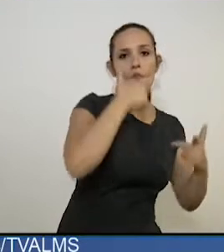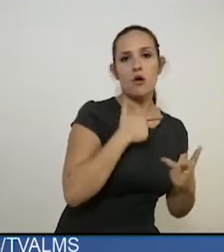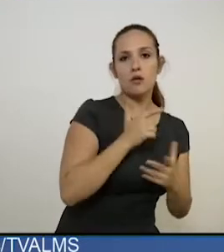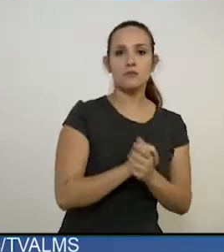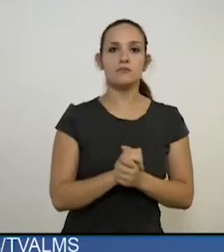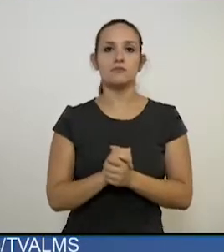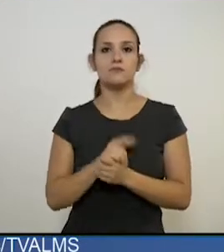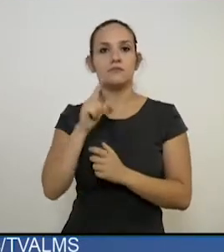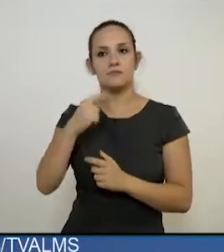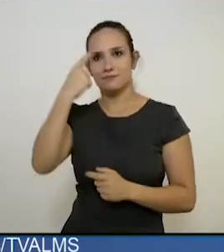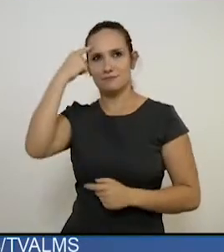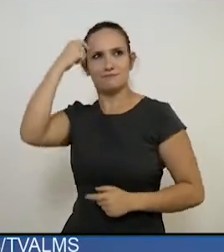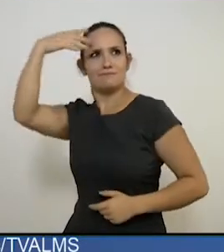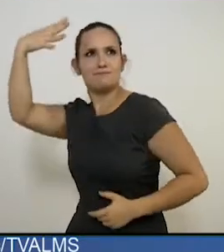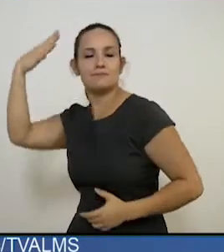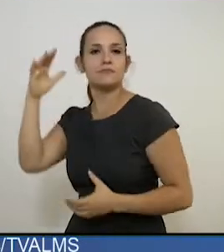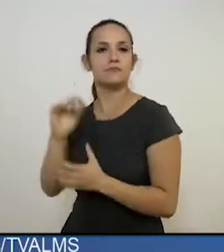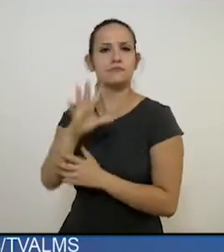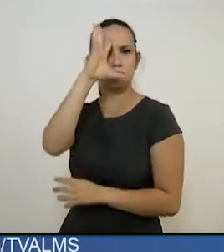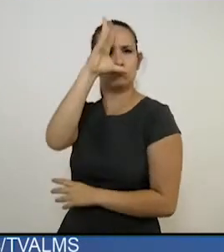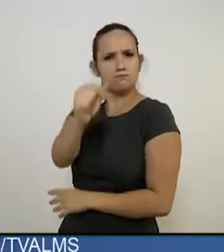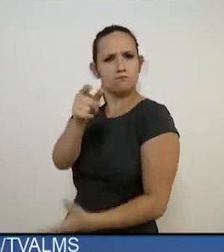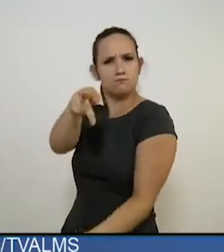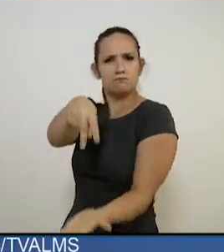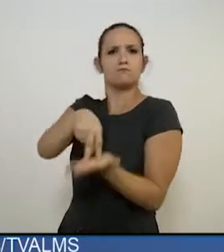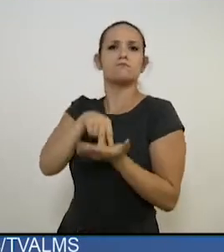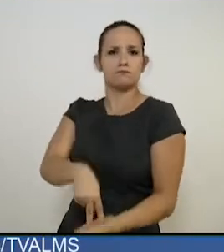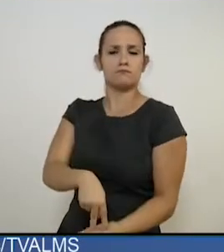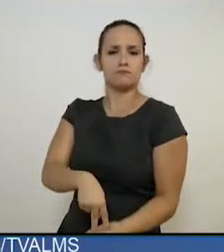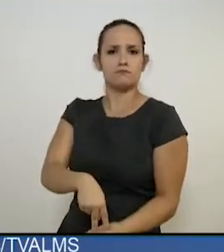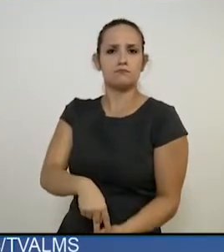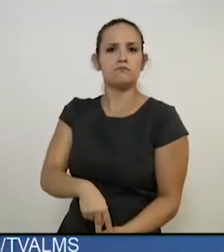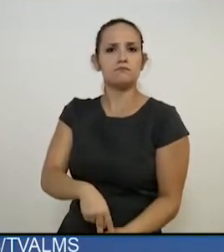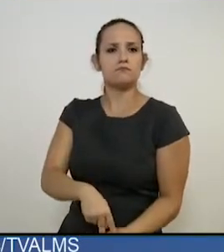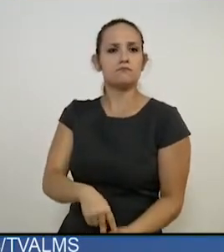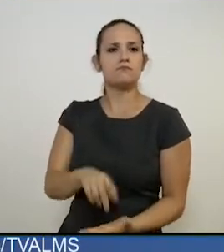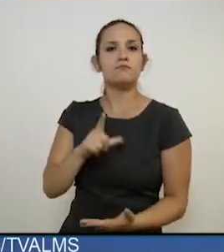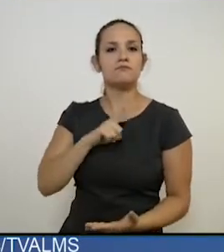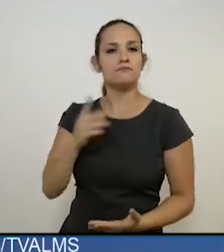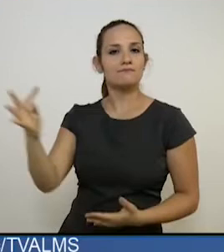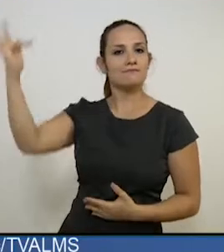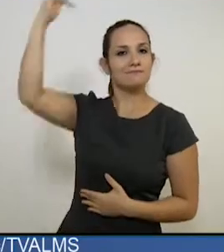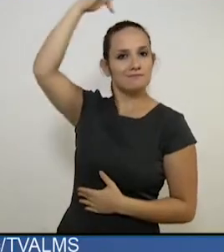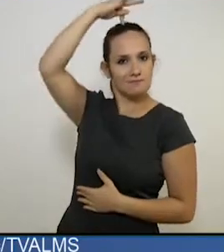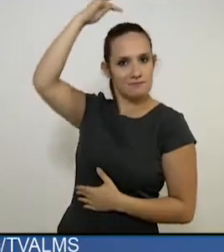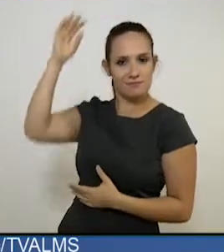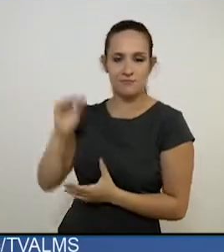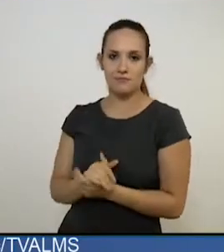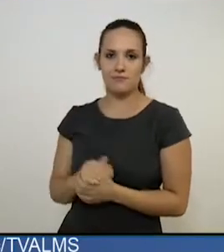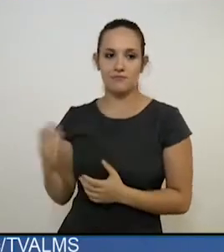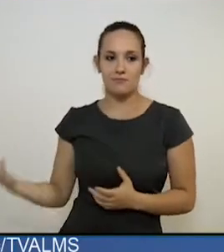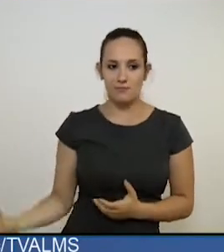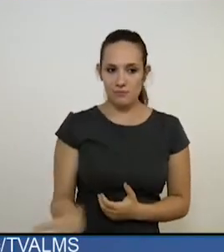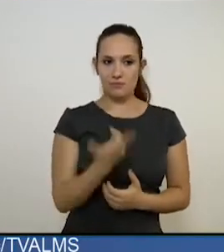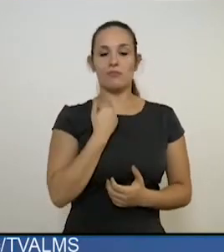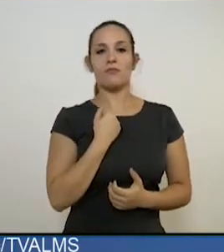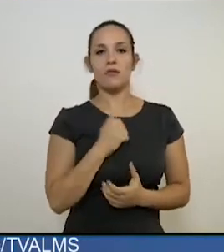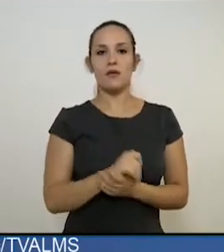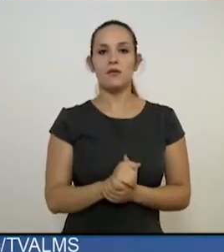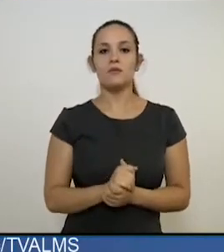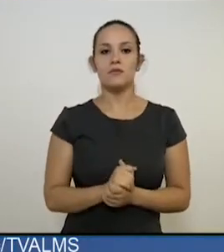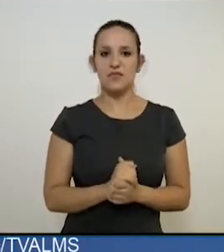É criativa, decidida e ativa. A mulher tem talento, faz na família o